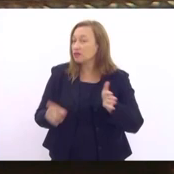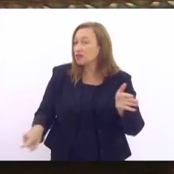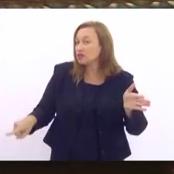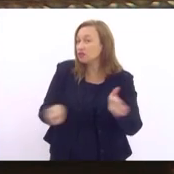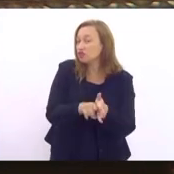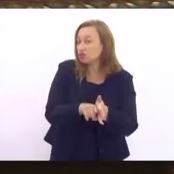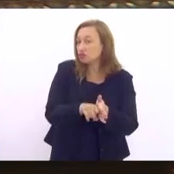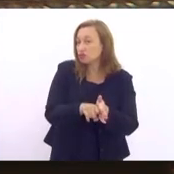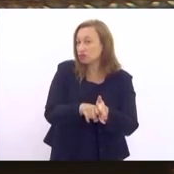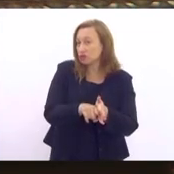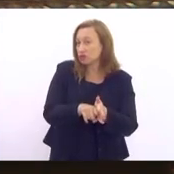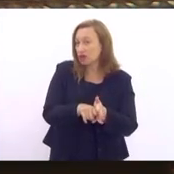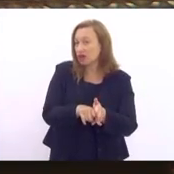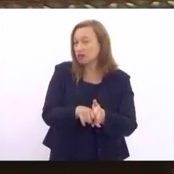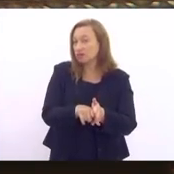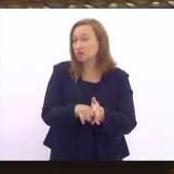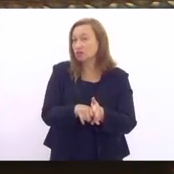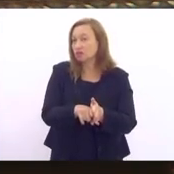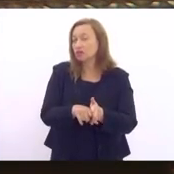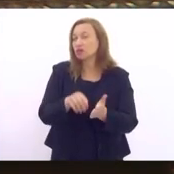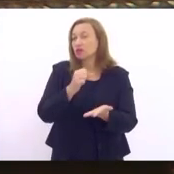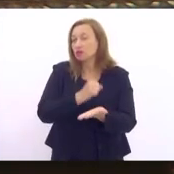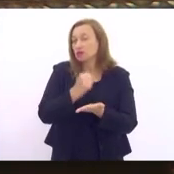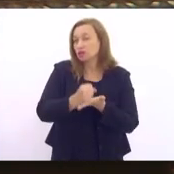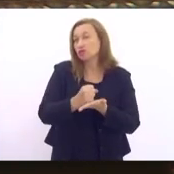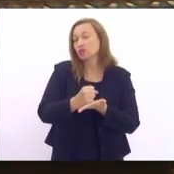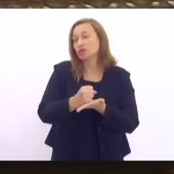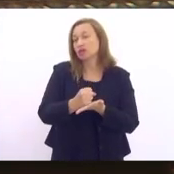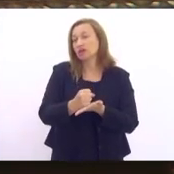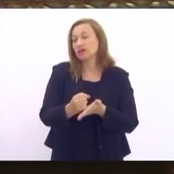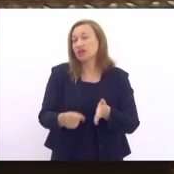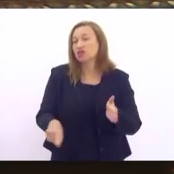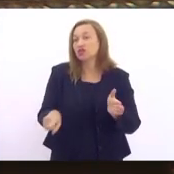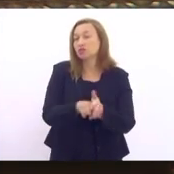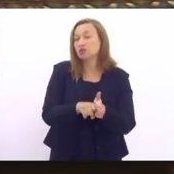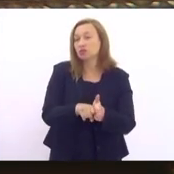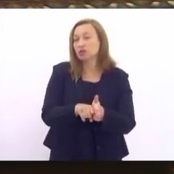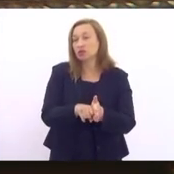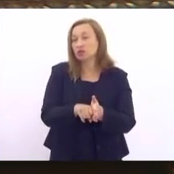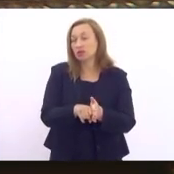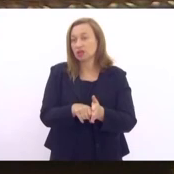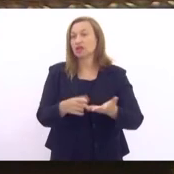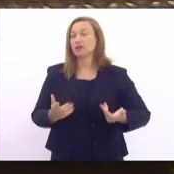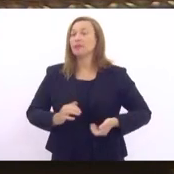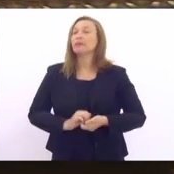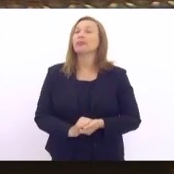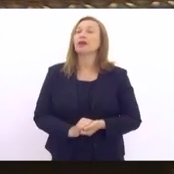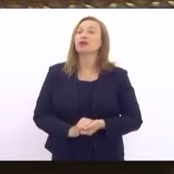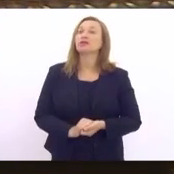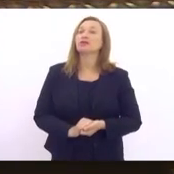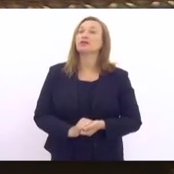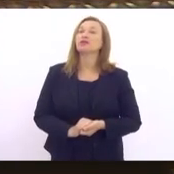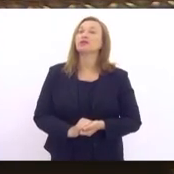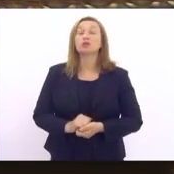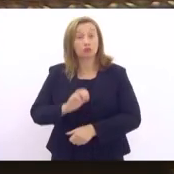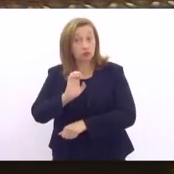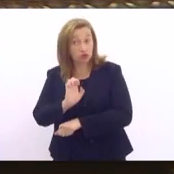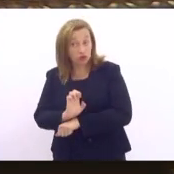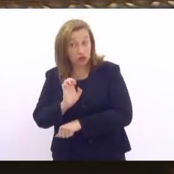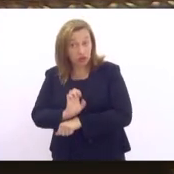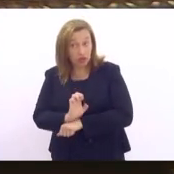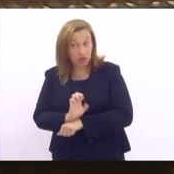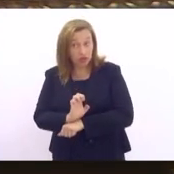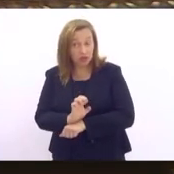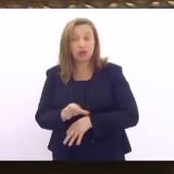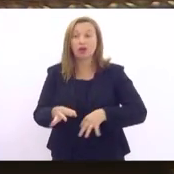vai diminuir a prestação mensal e será a contrapartida do Estado ao programa da União pela